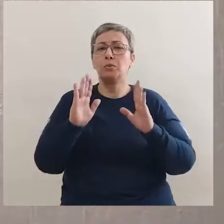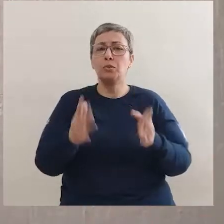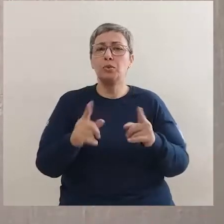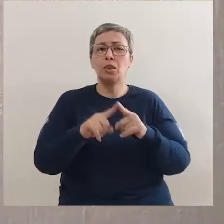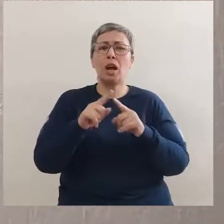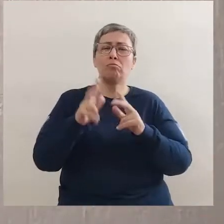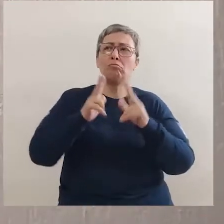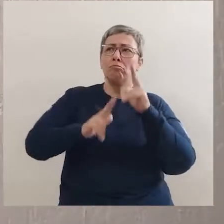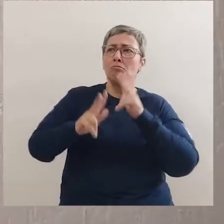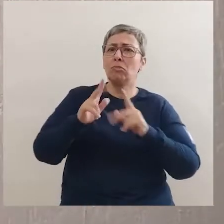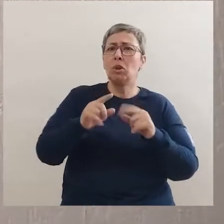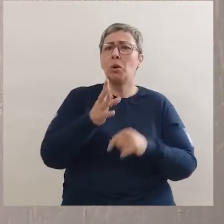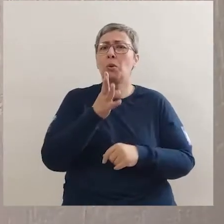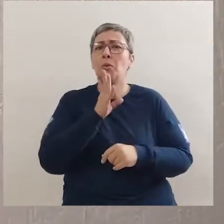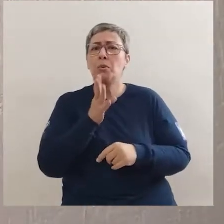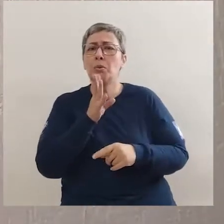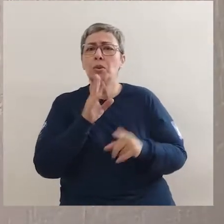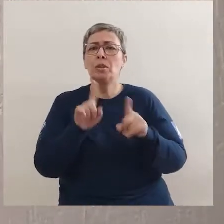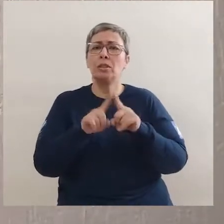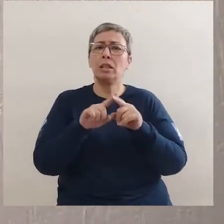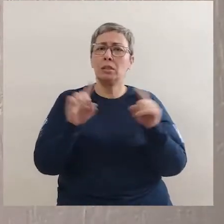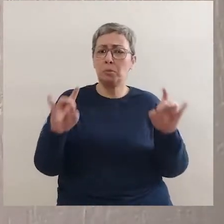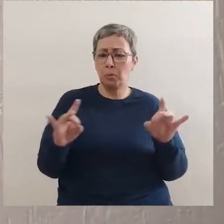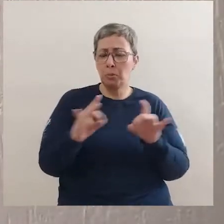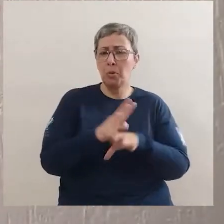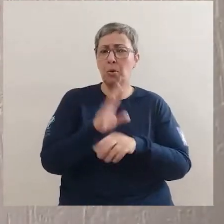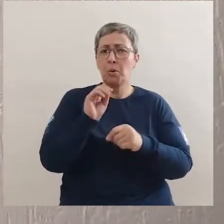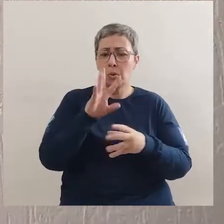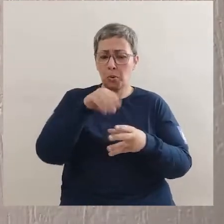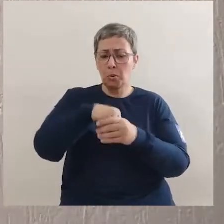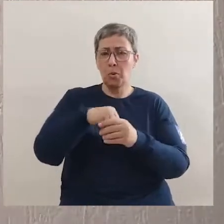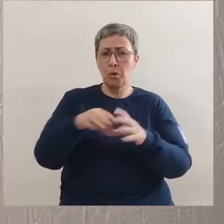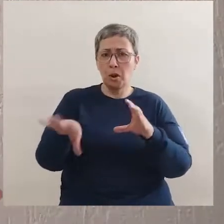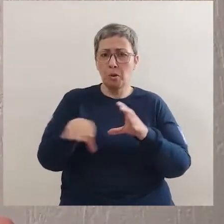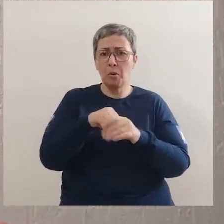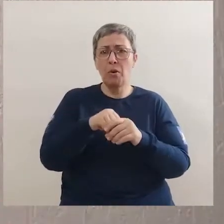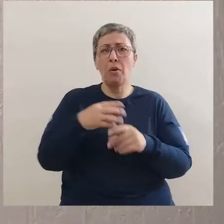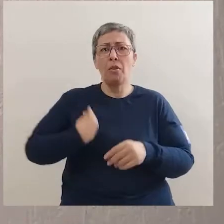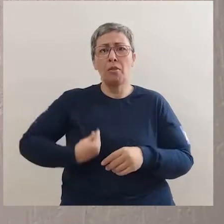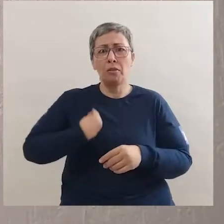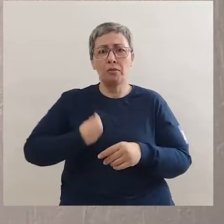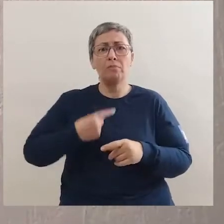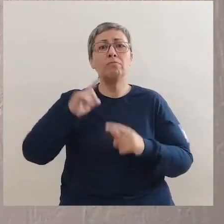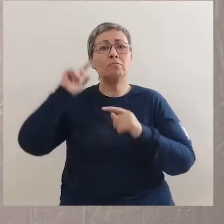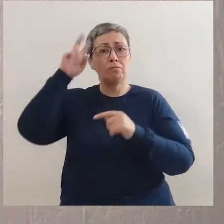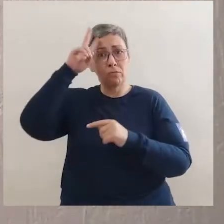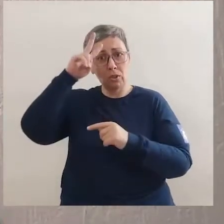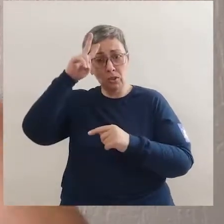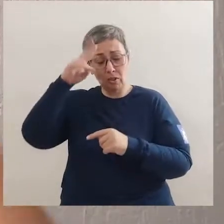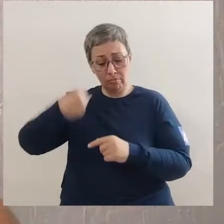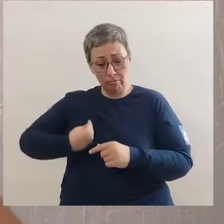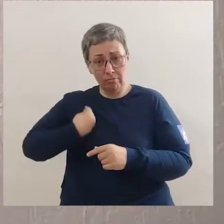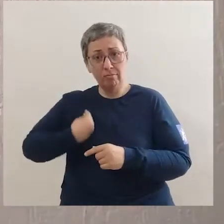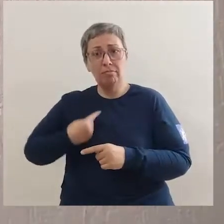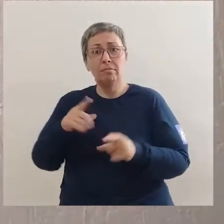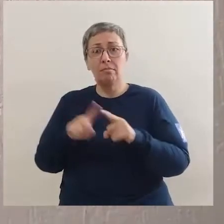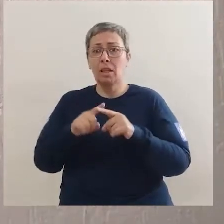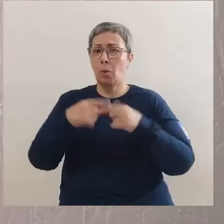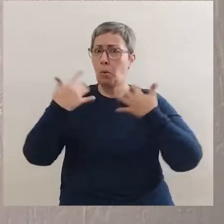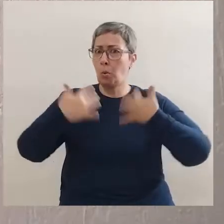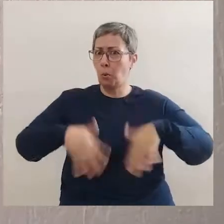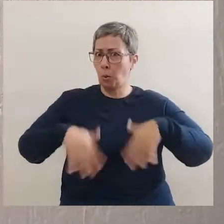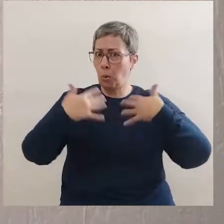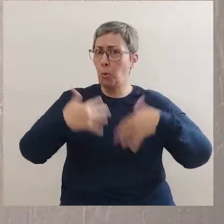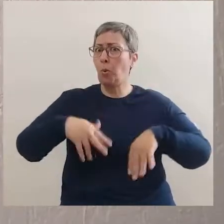ouviu e conheceu e que acabam aí fazendo parte das nossas vidas, da nossa história, né, das nossas histórias. E são muitas as